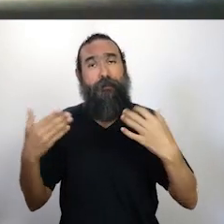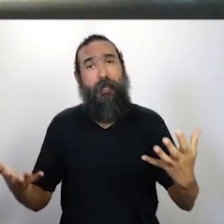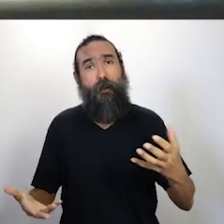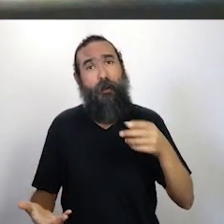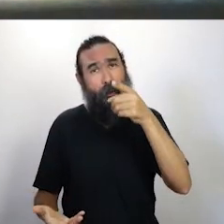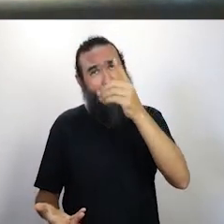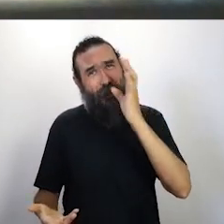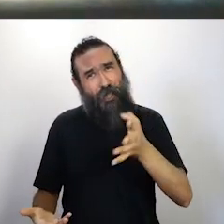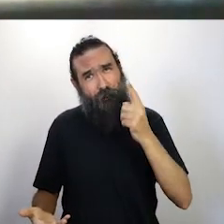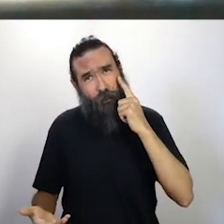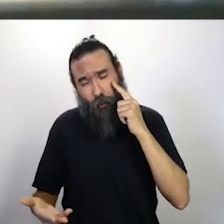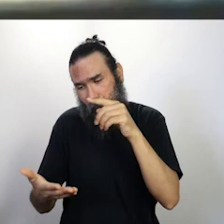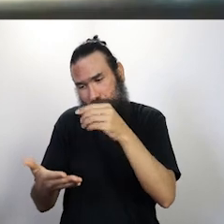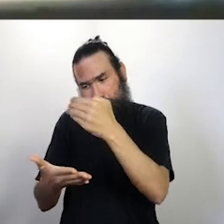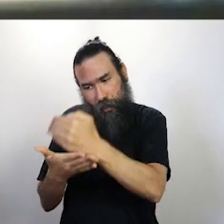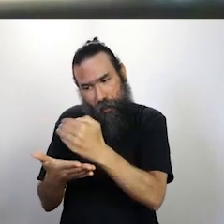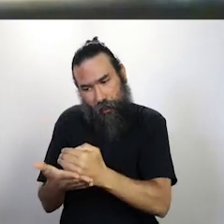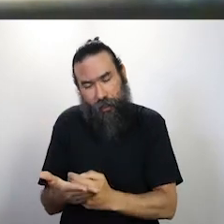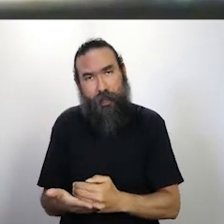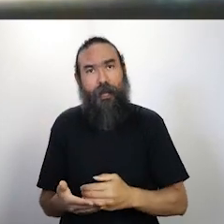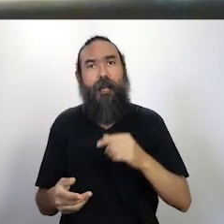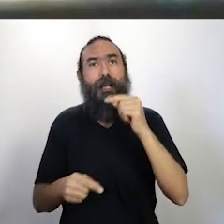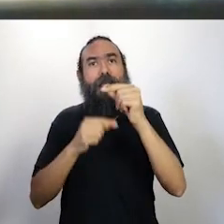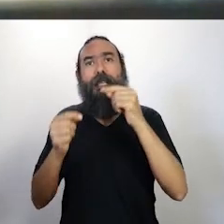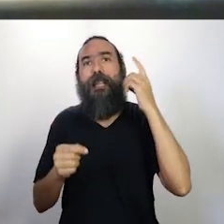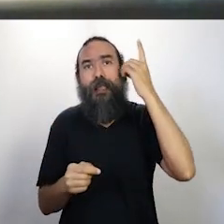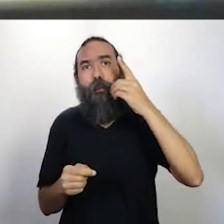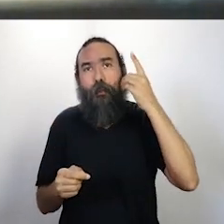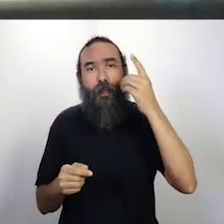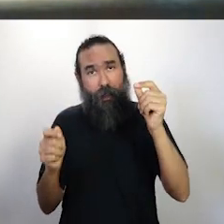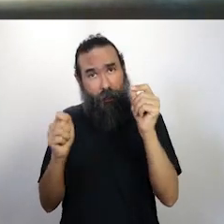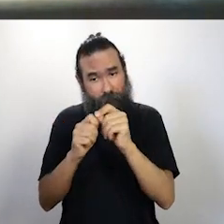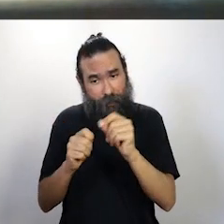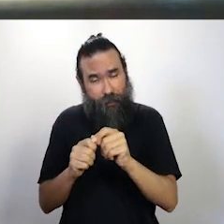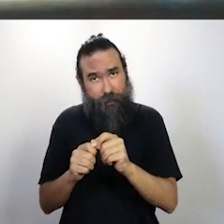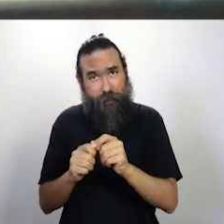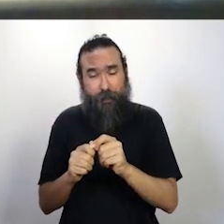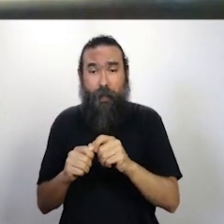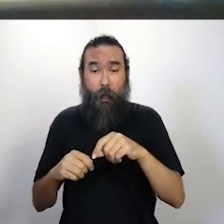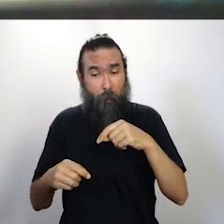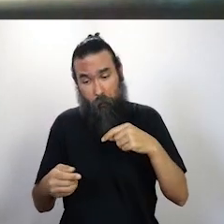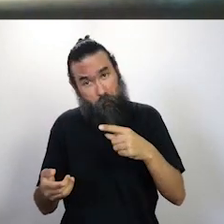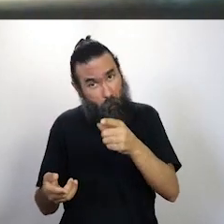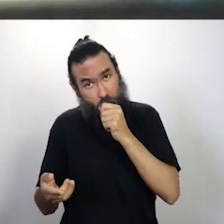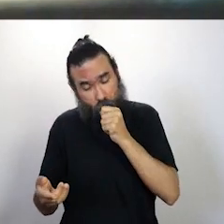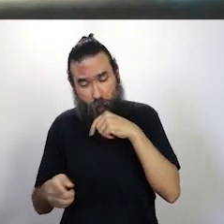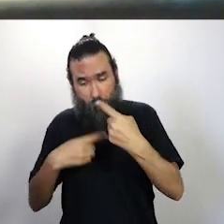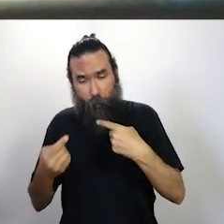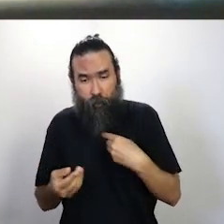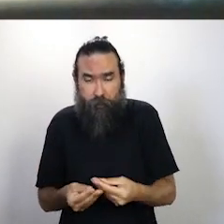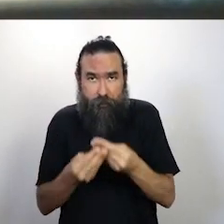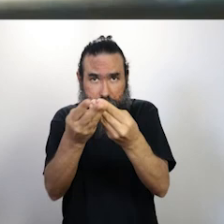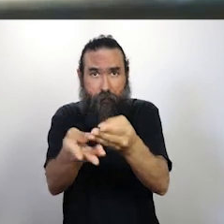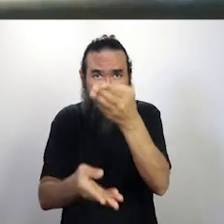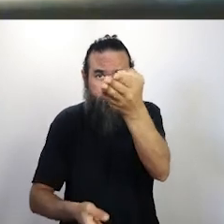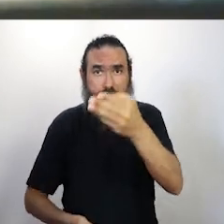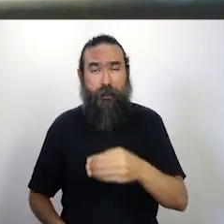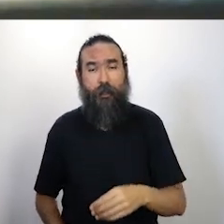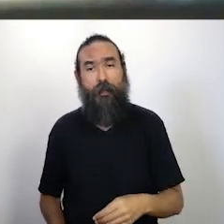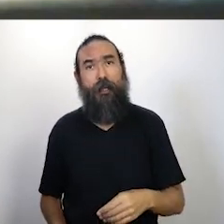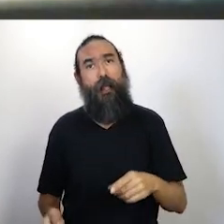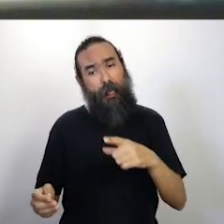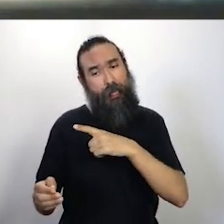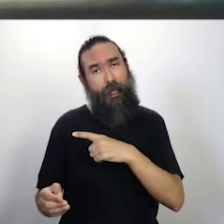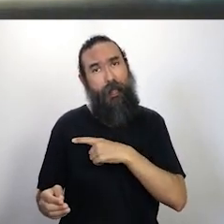publicar o link aqui ali eu faço apontamento e os links das plataformas vigentes inclusive que são citadas na